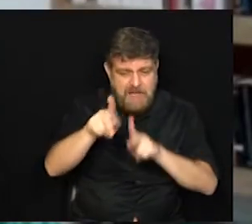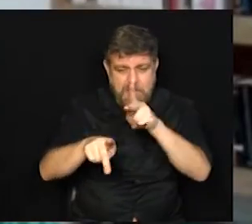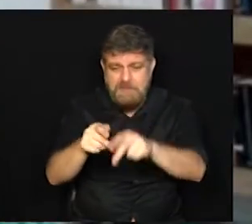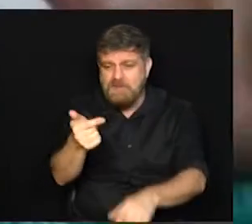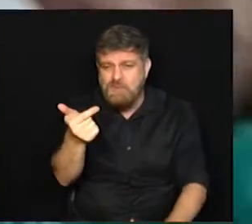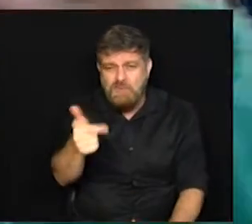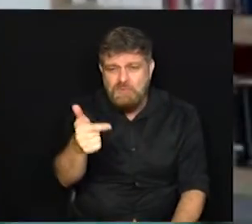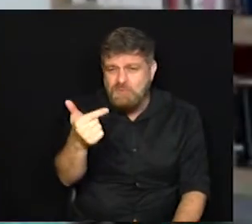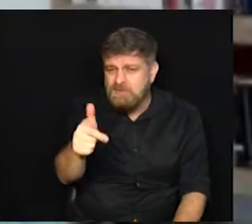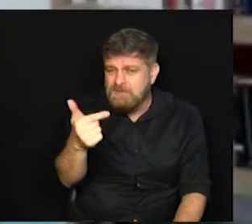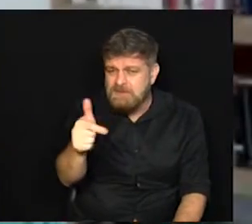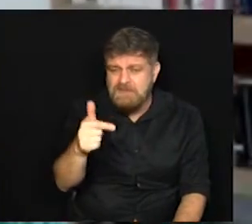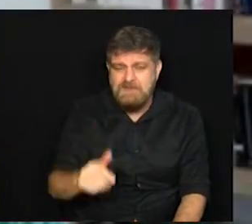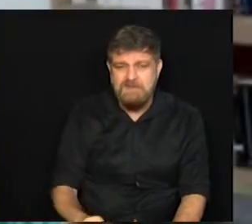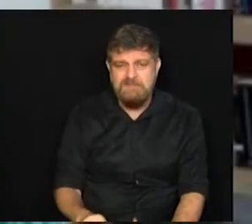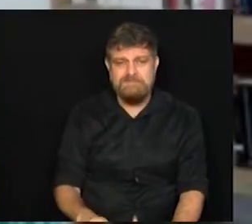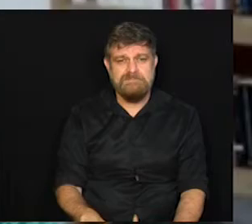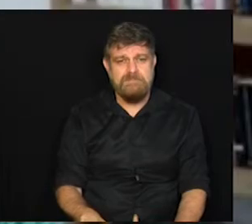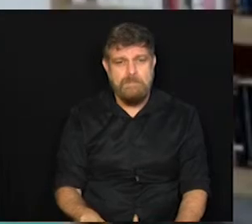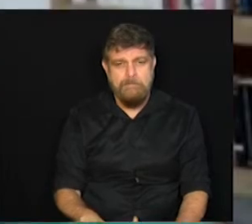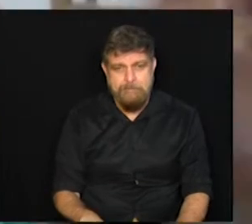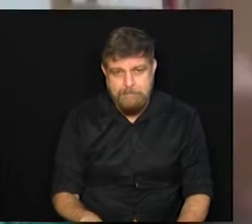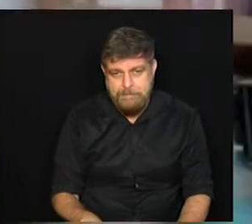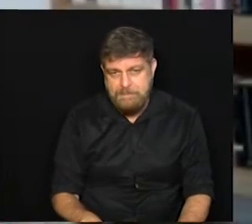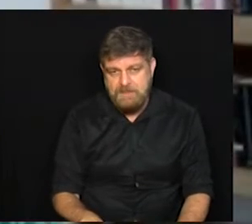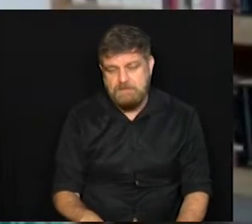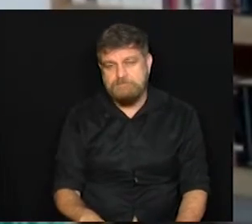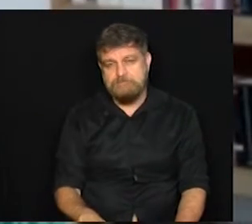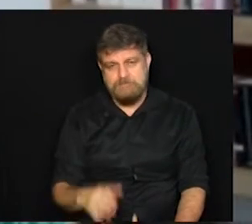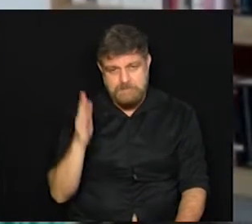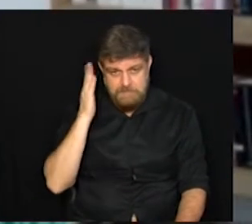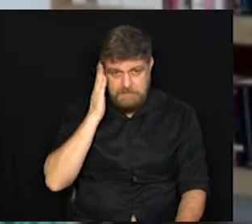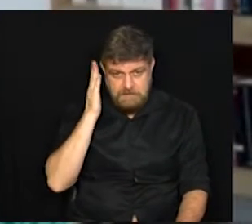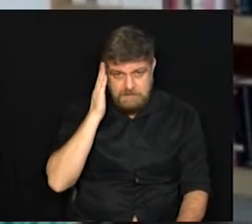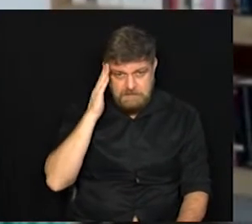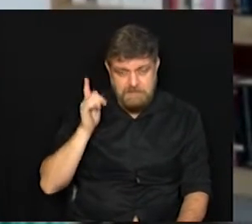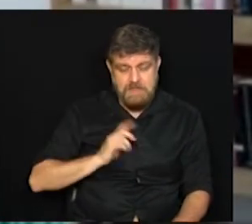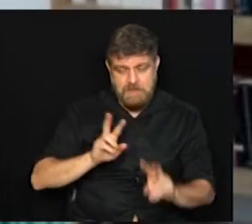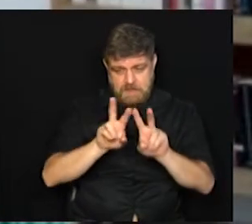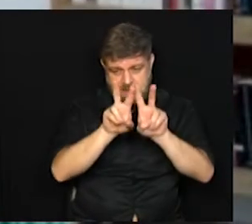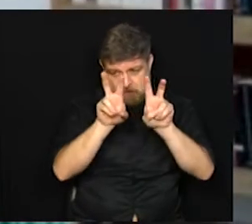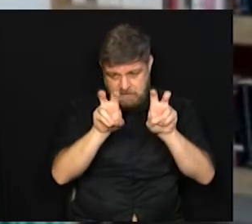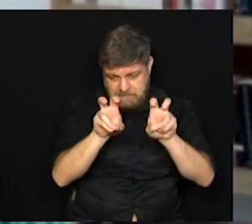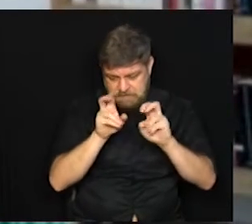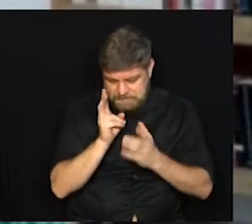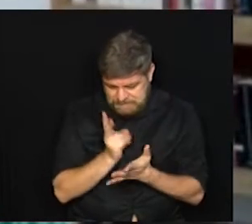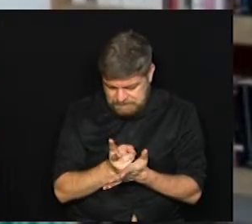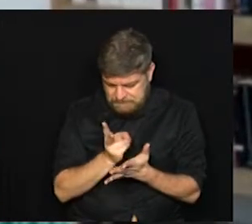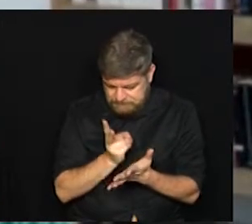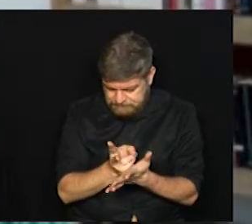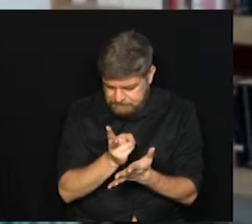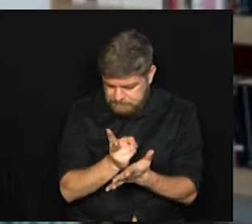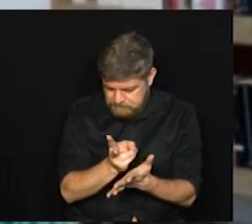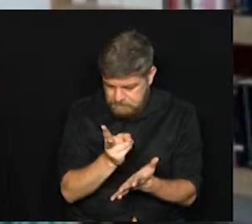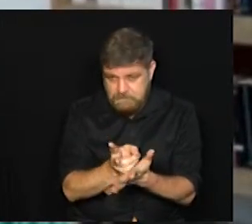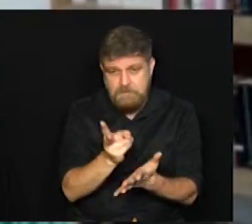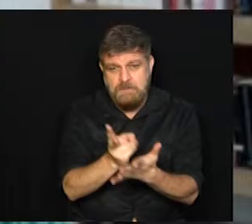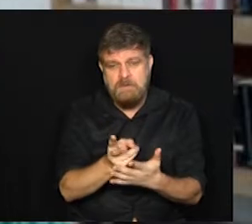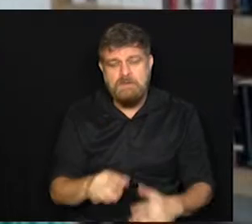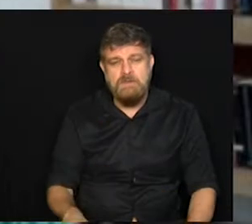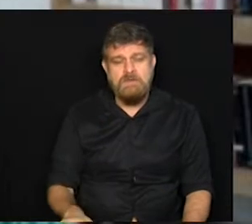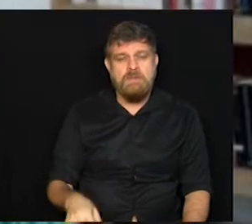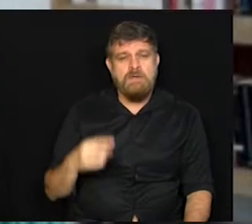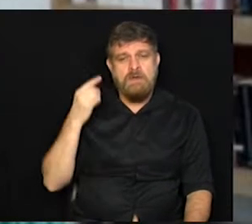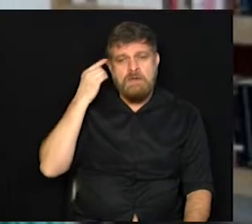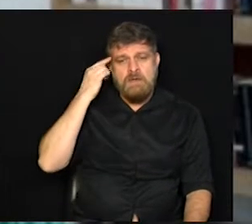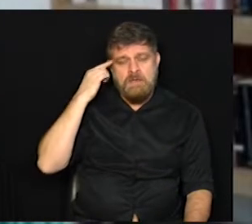assim, públicos em geral, né? Isso é uma questão, é uma temática constante e penso que a